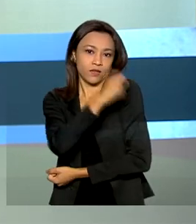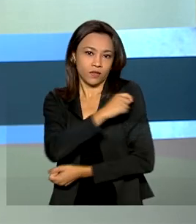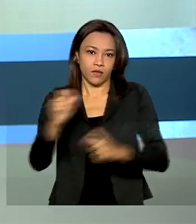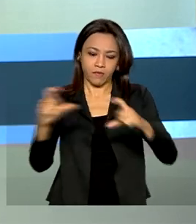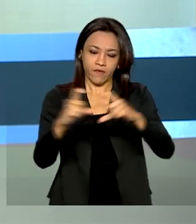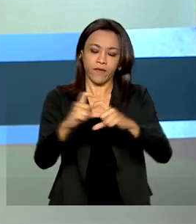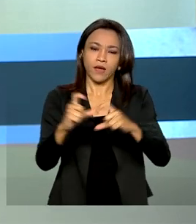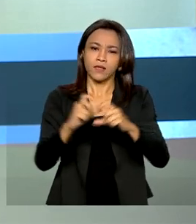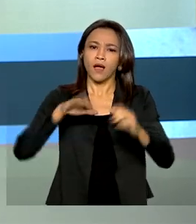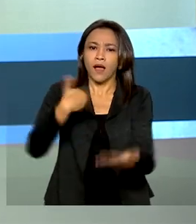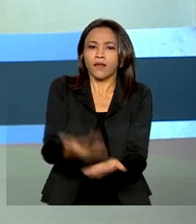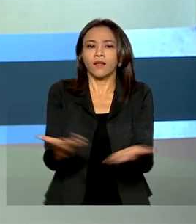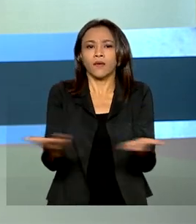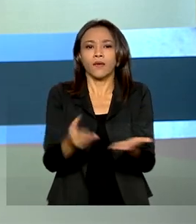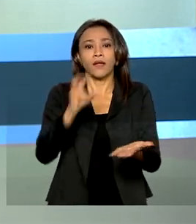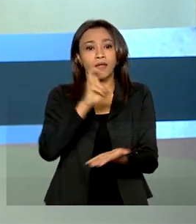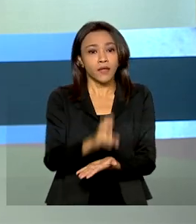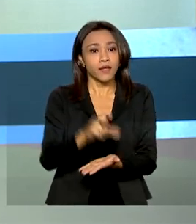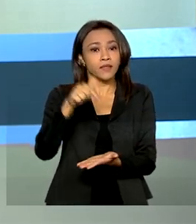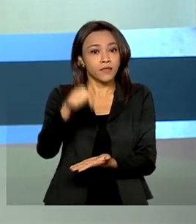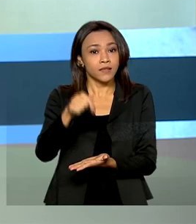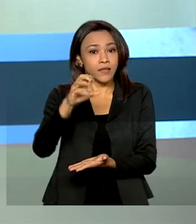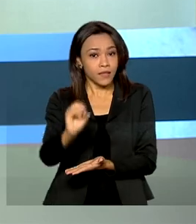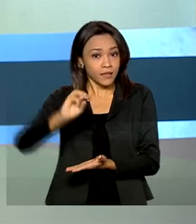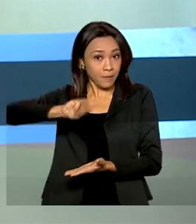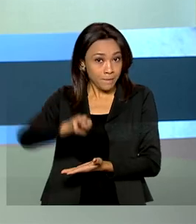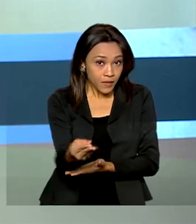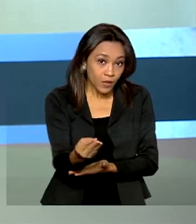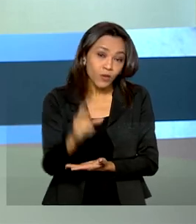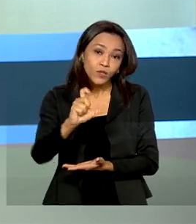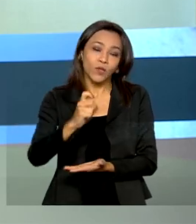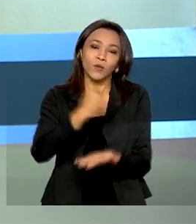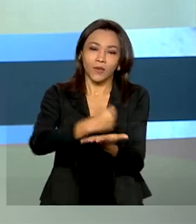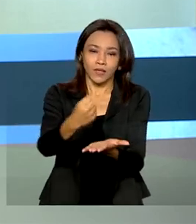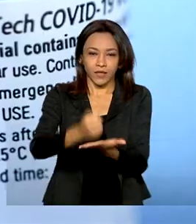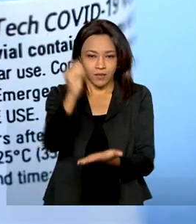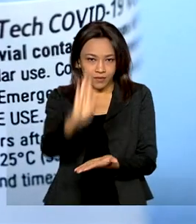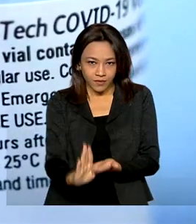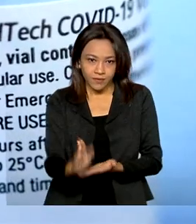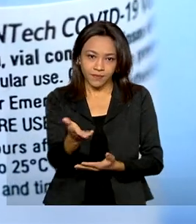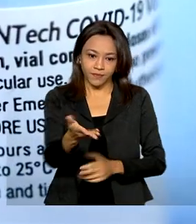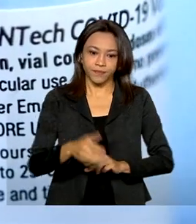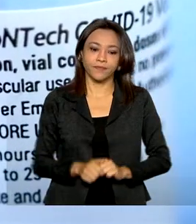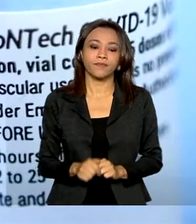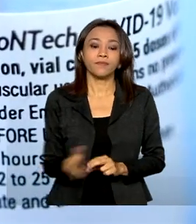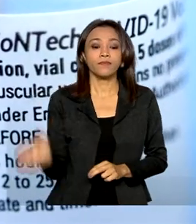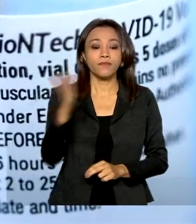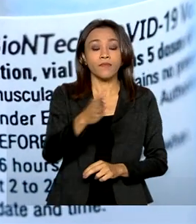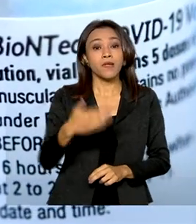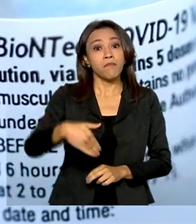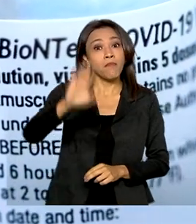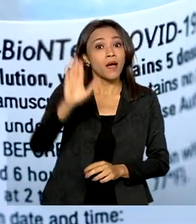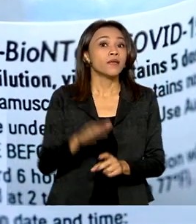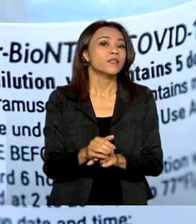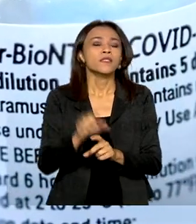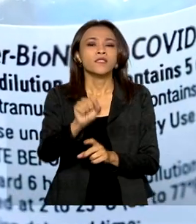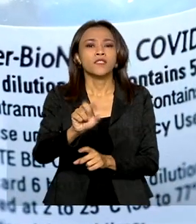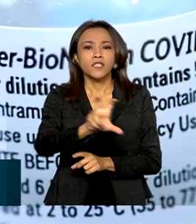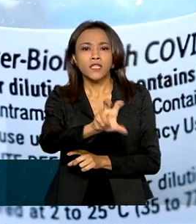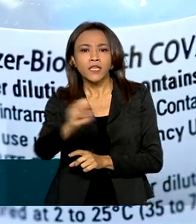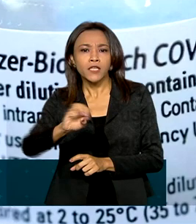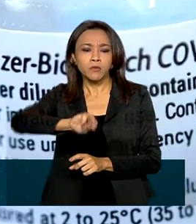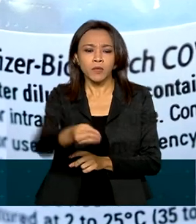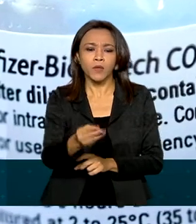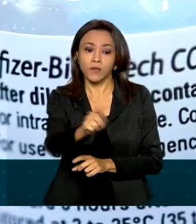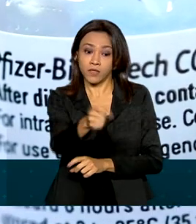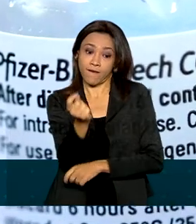até agora são mais de 570 milhões de doses contratadas no país mais de meio milhão de doses de